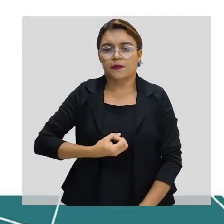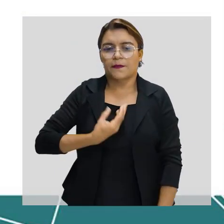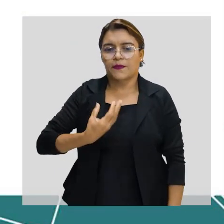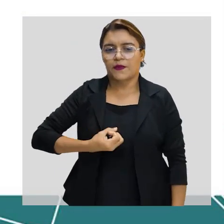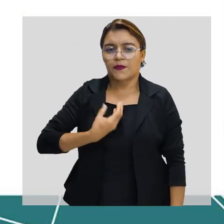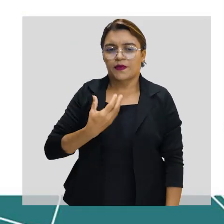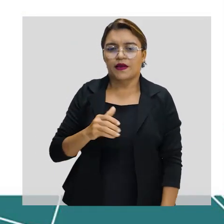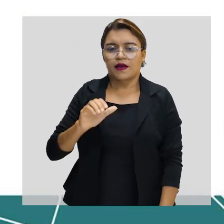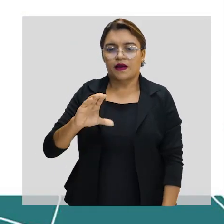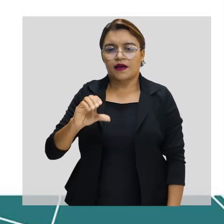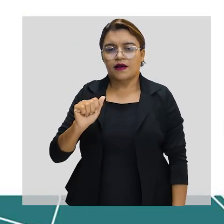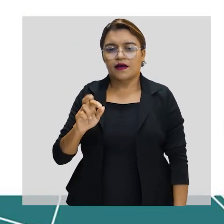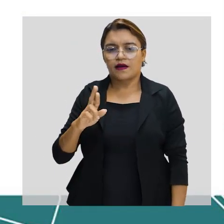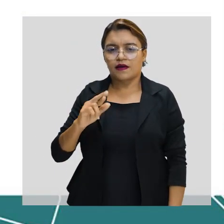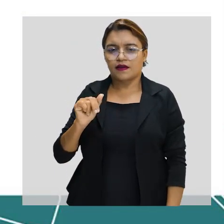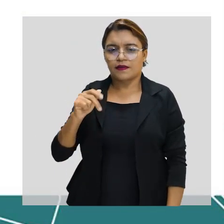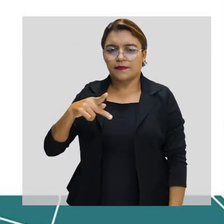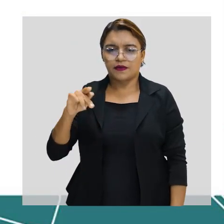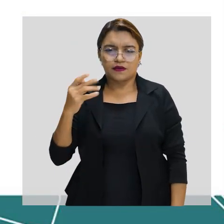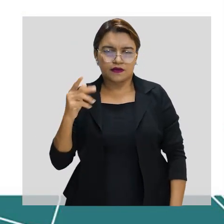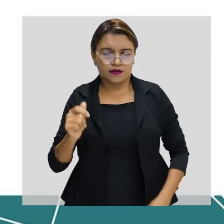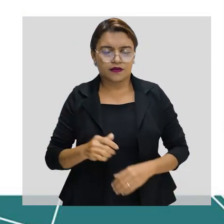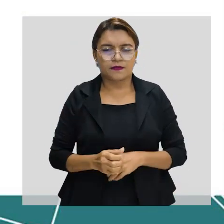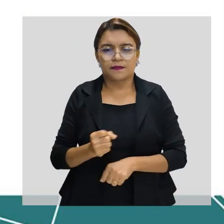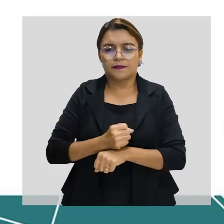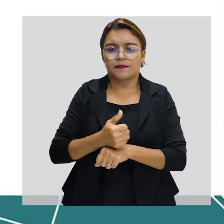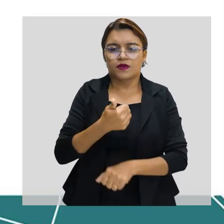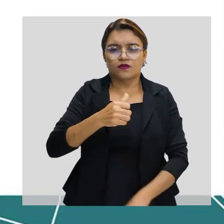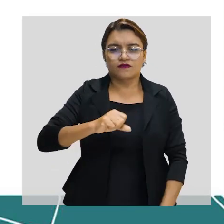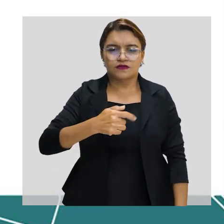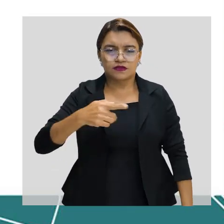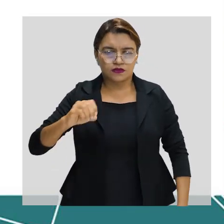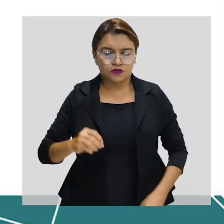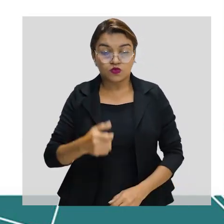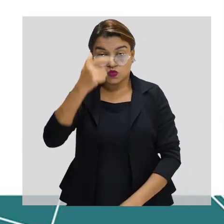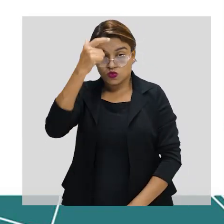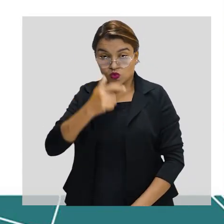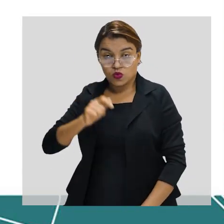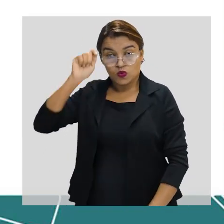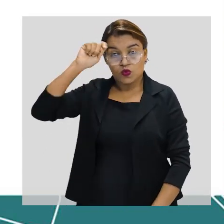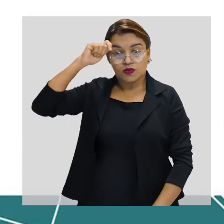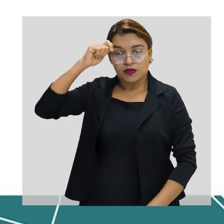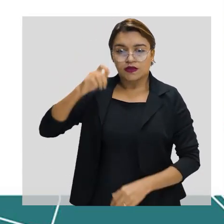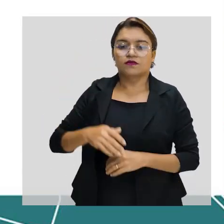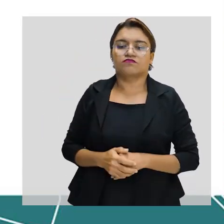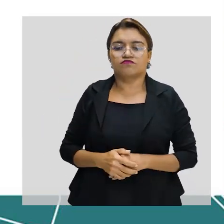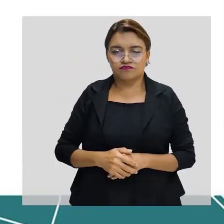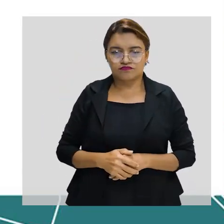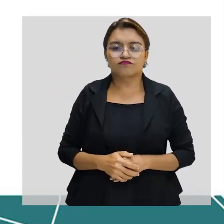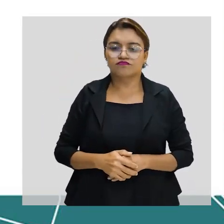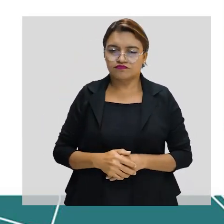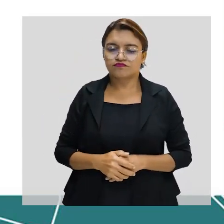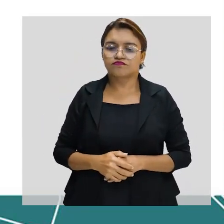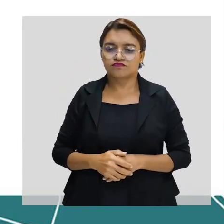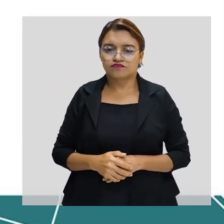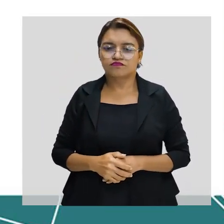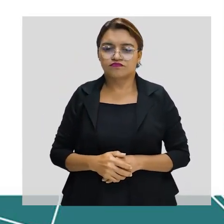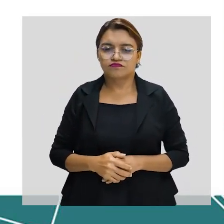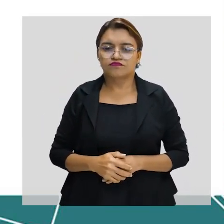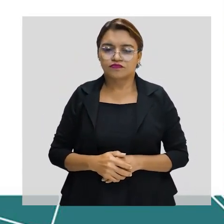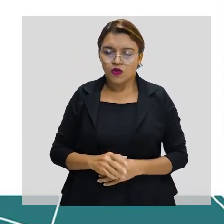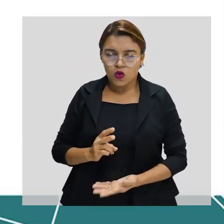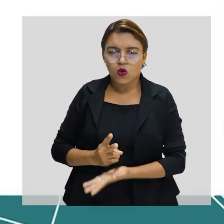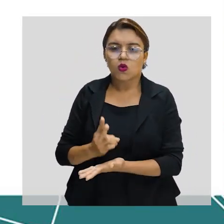Poemas de Carapinha, 1978. Acompanha aí na tua tela. Sou negro. Negro sou, mas sem